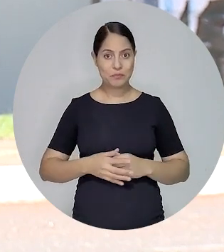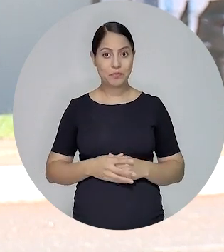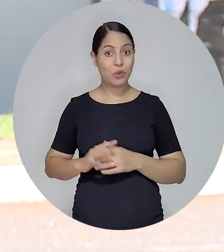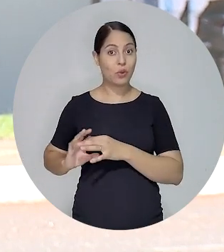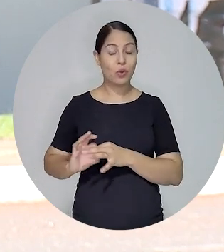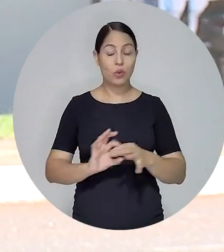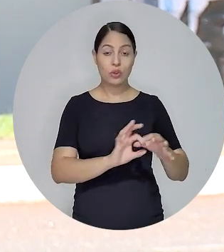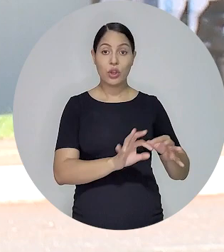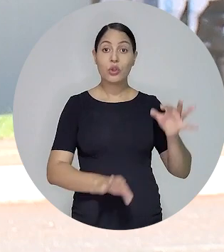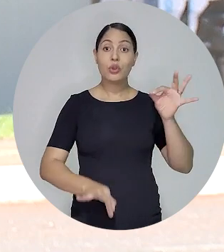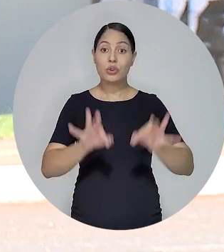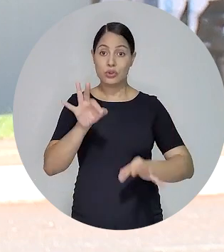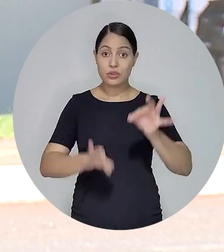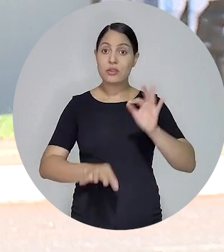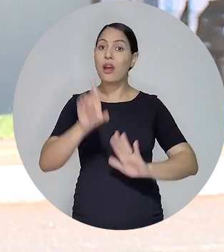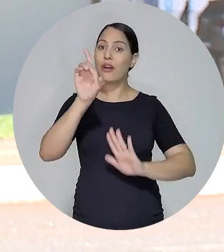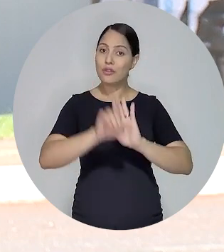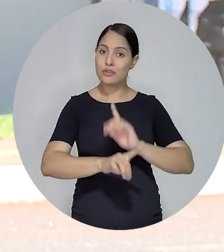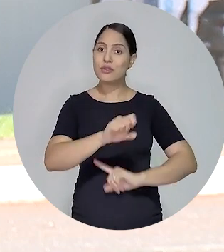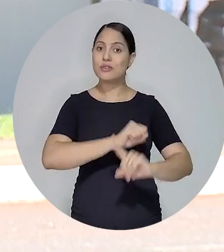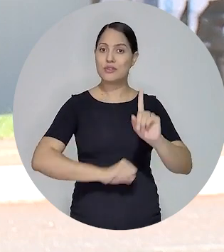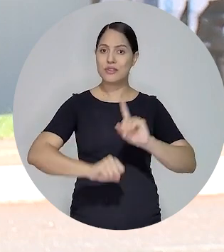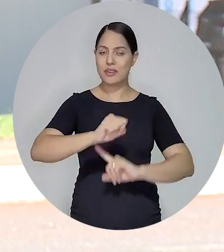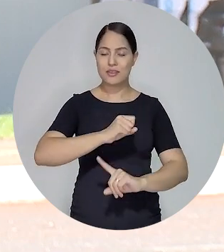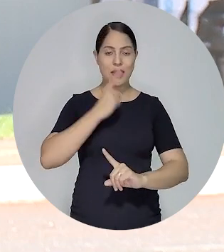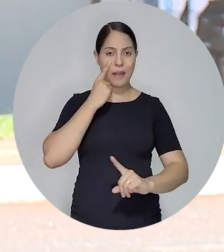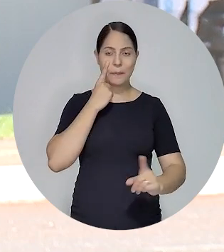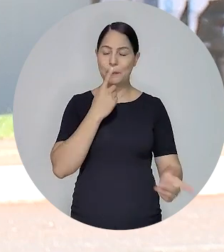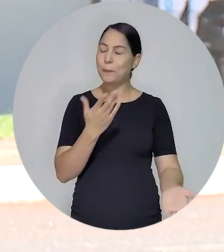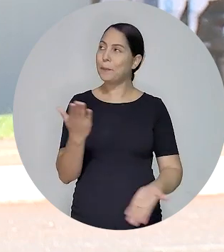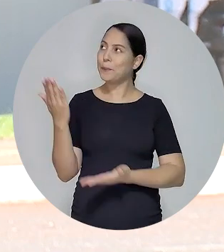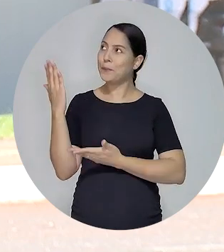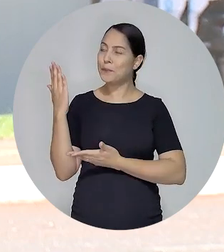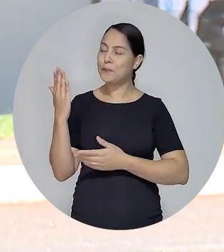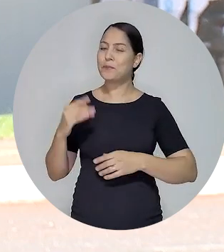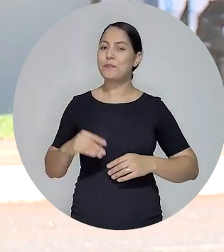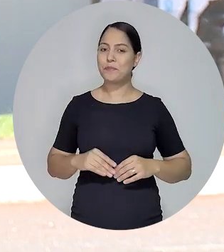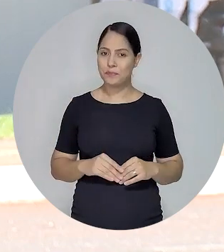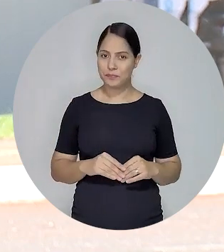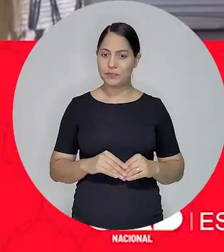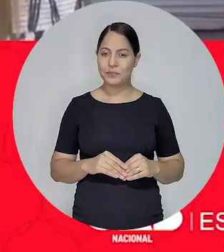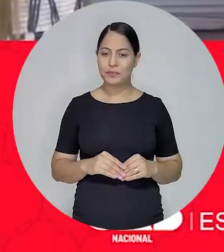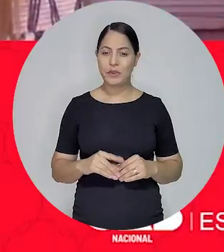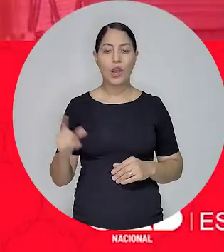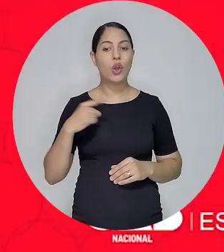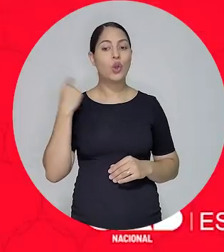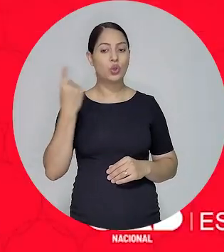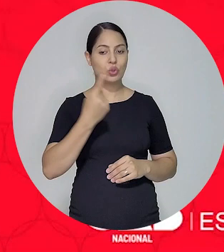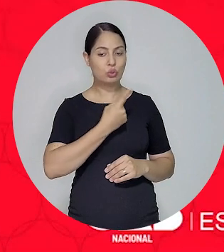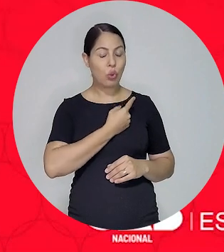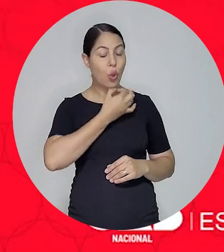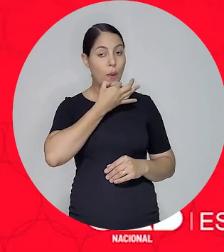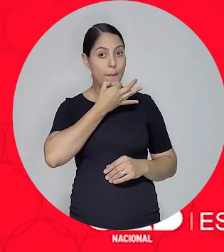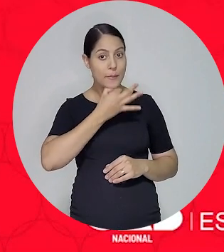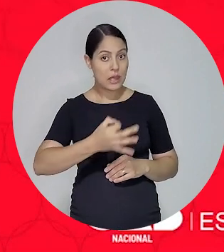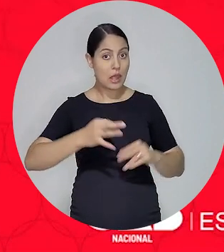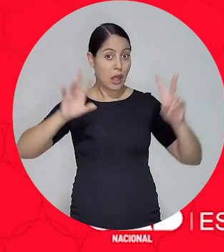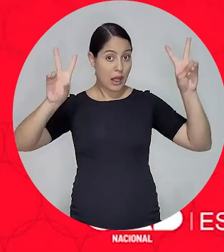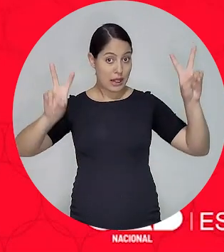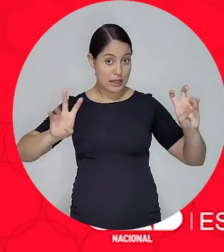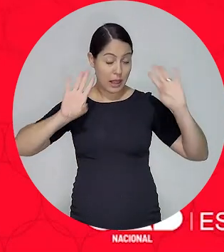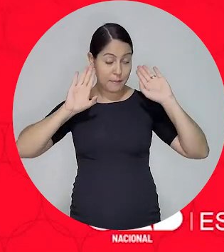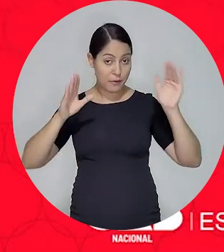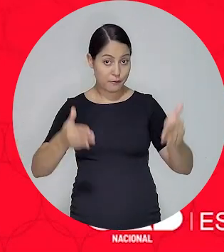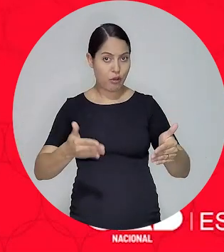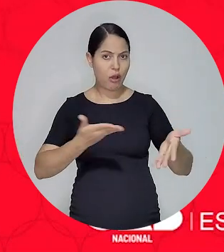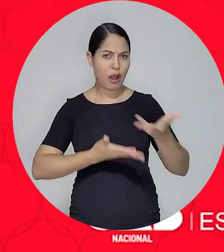temática desta vez tratou da concretização judicial dos direitos sociais. Acompanhe. Coloca uma questão central para a